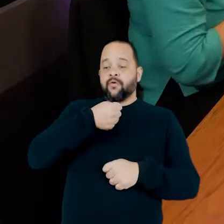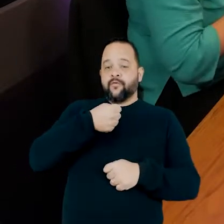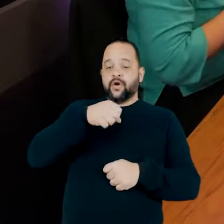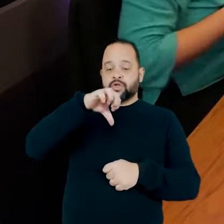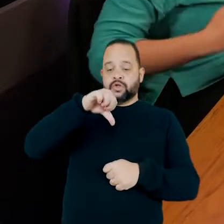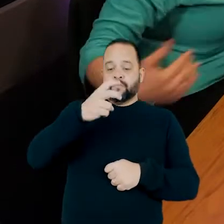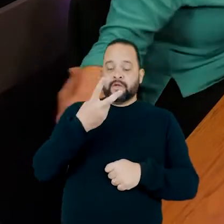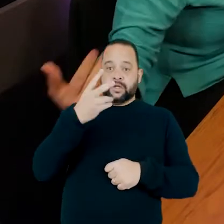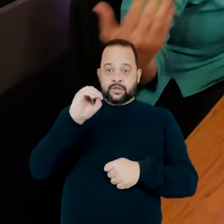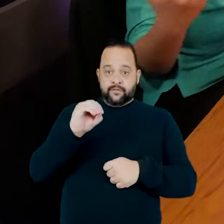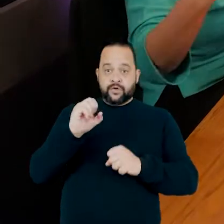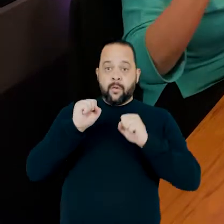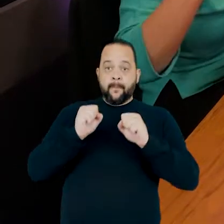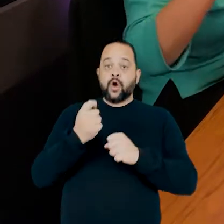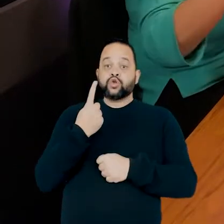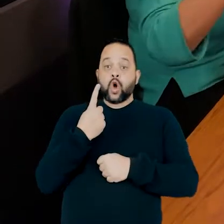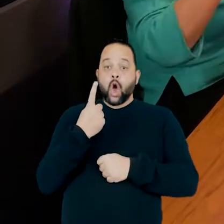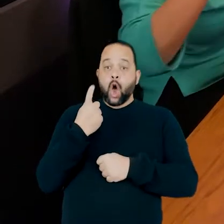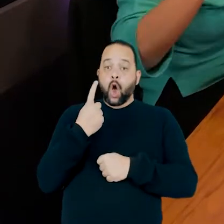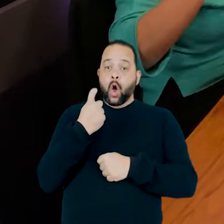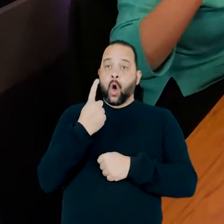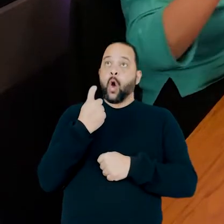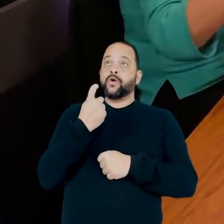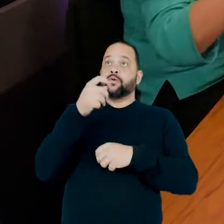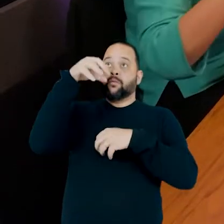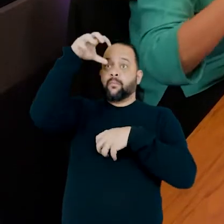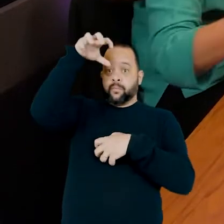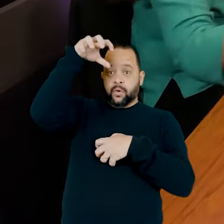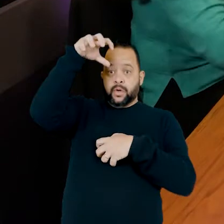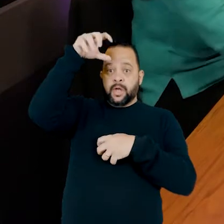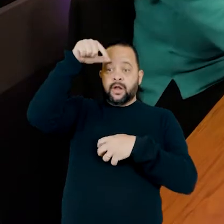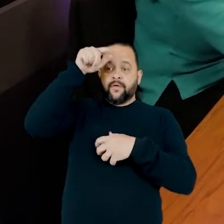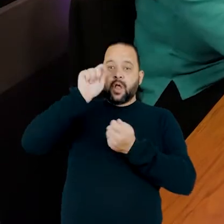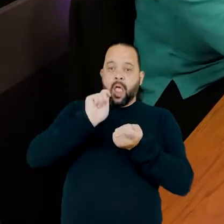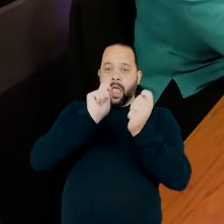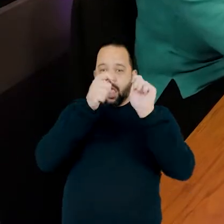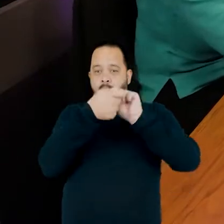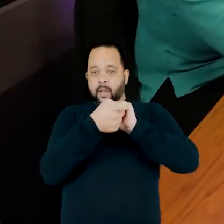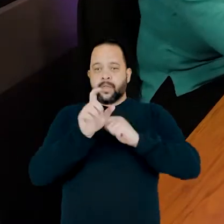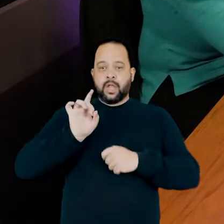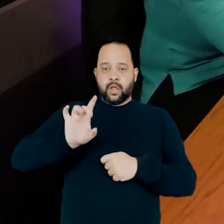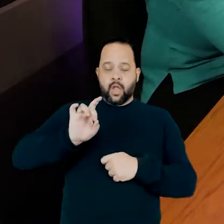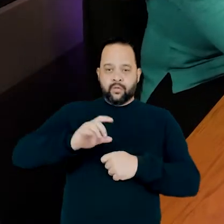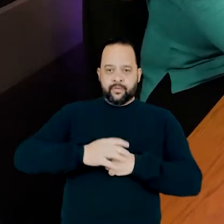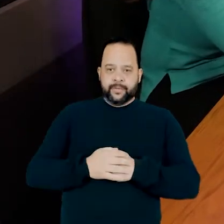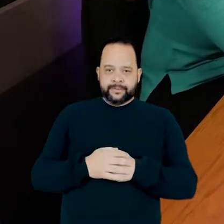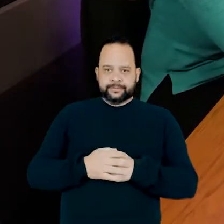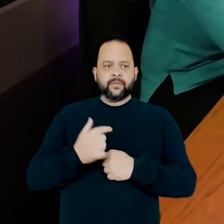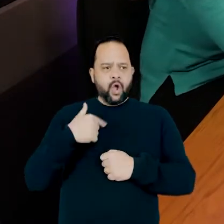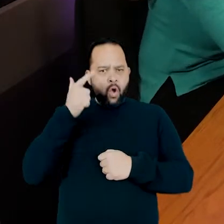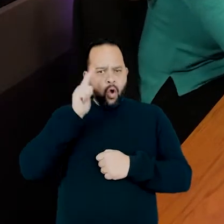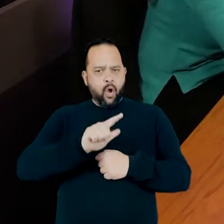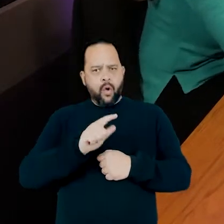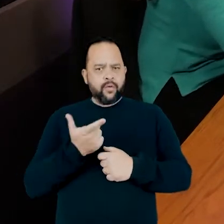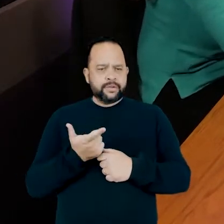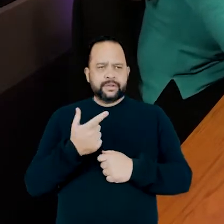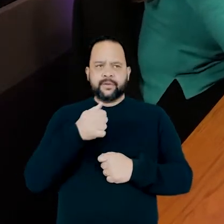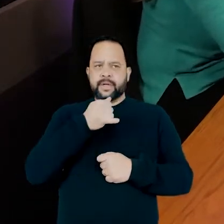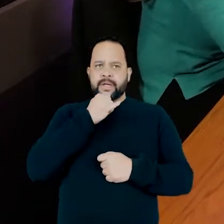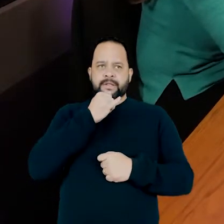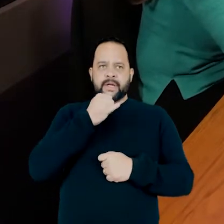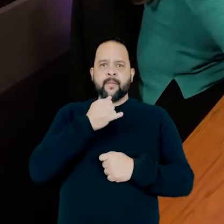atualizada, eu posso colocar um único ponto de interesse e ele fazer esse ajuste de forma automática para mim. Então, peraí. Eu consigo chegar e falar assim, olha,